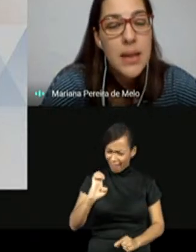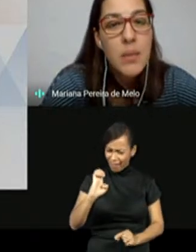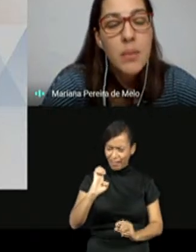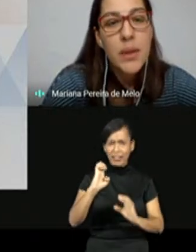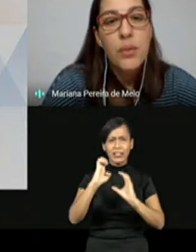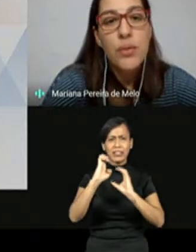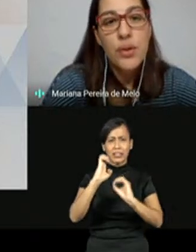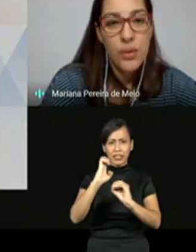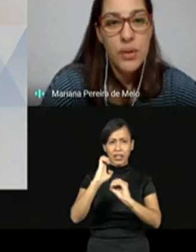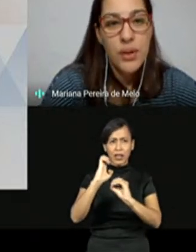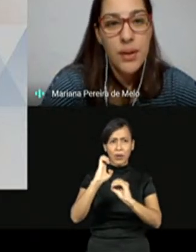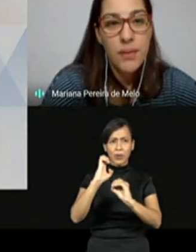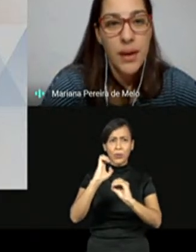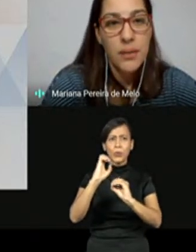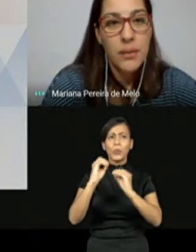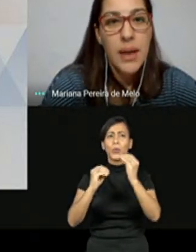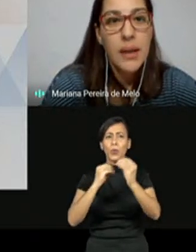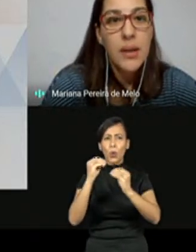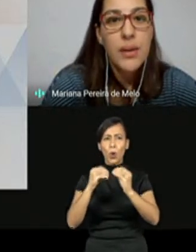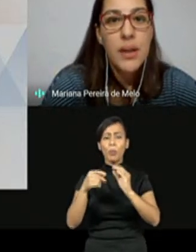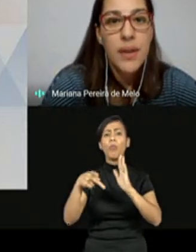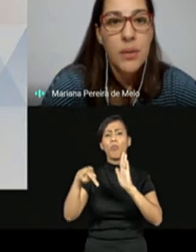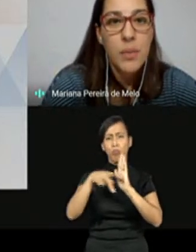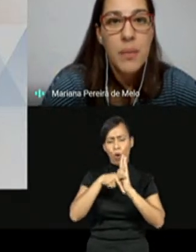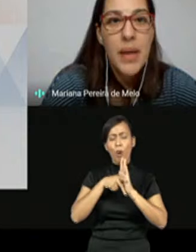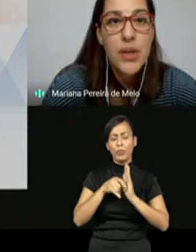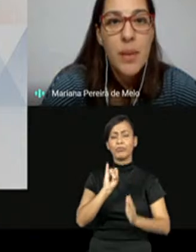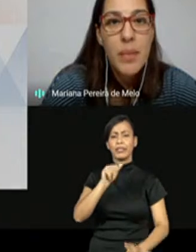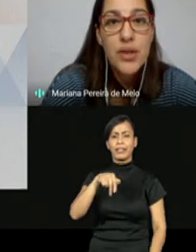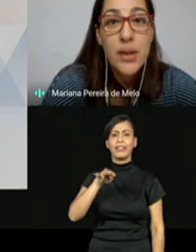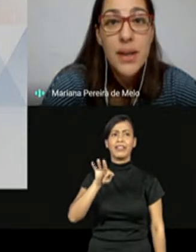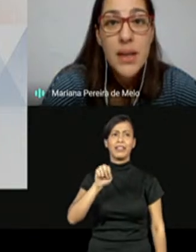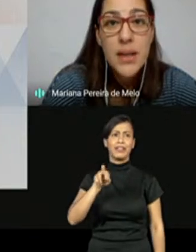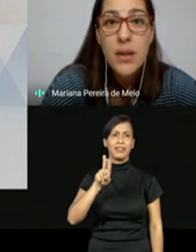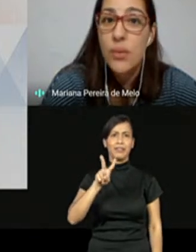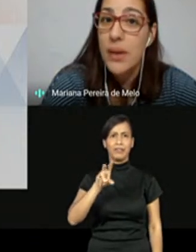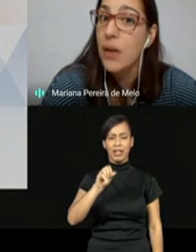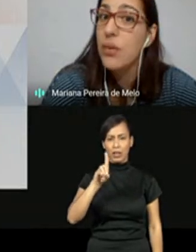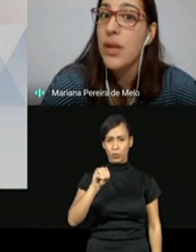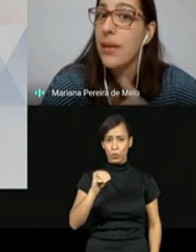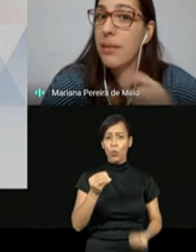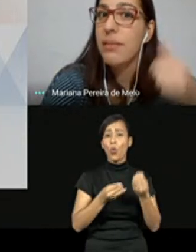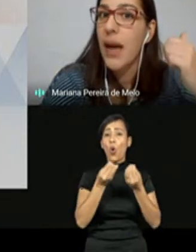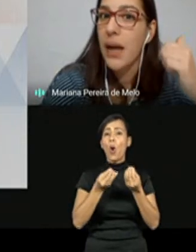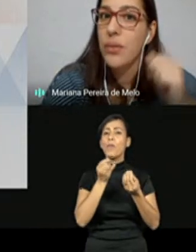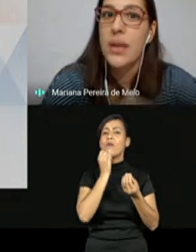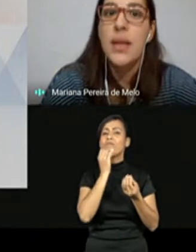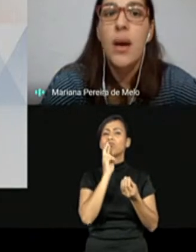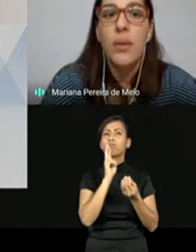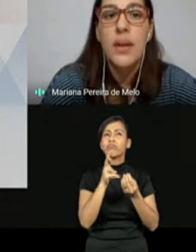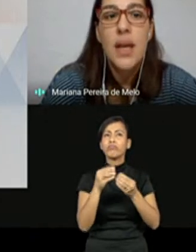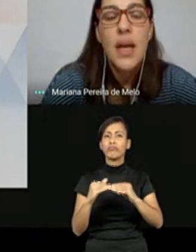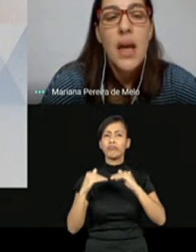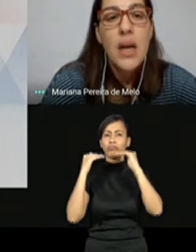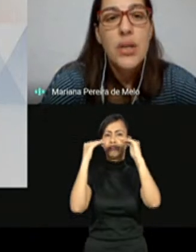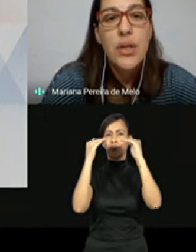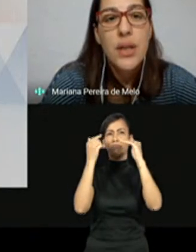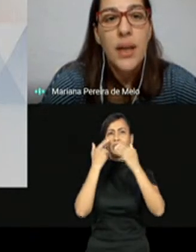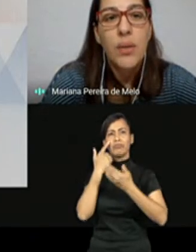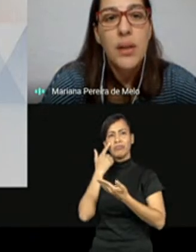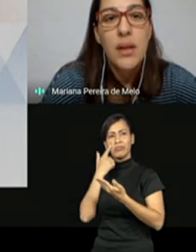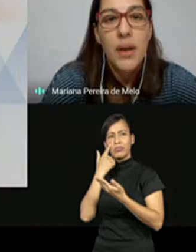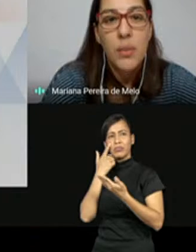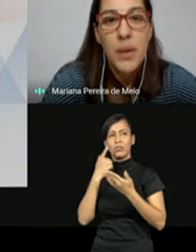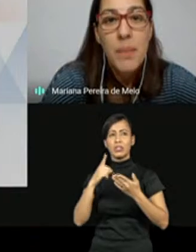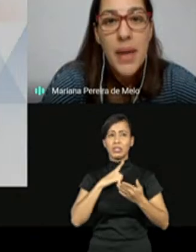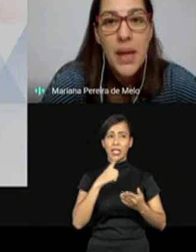a semi-amplitude do nosso intervalo. Tá? Então, intervalo para média, a partir desse resultado já dado nas aulas, a gente tem